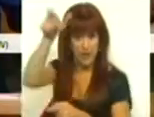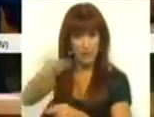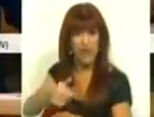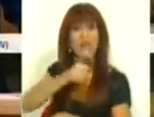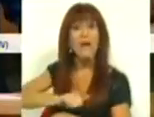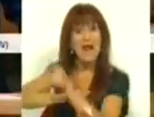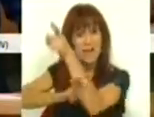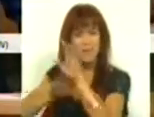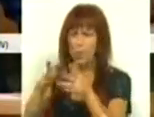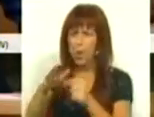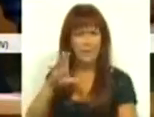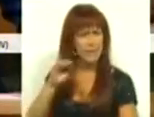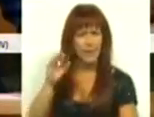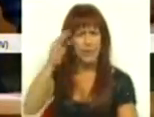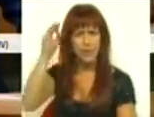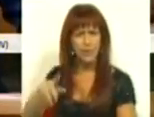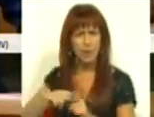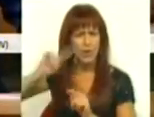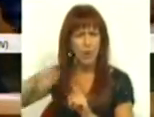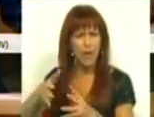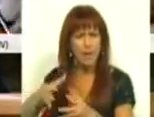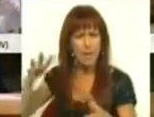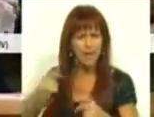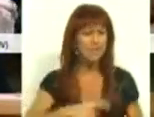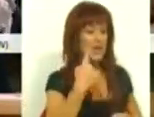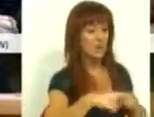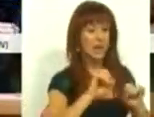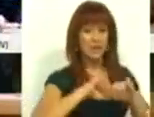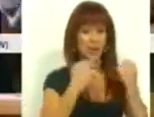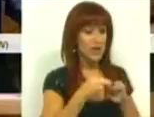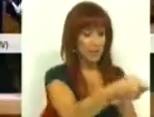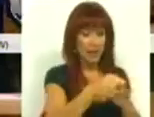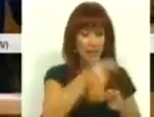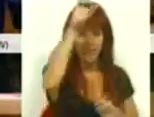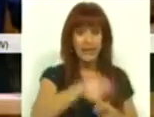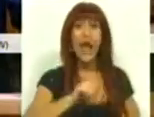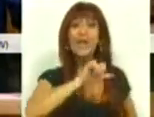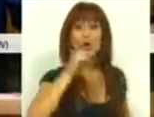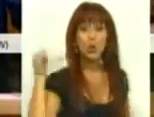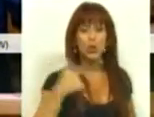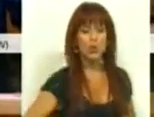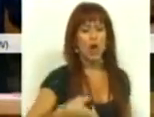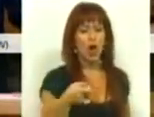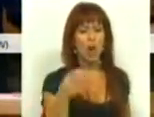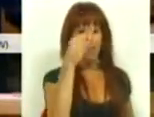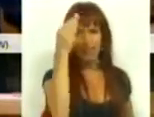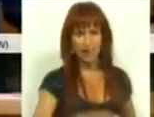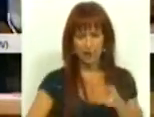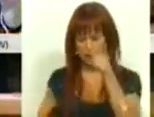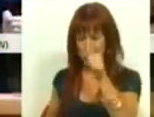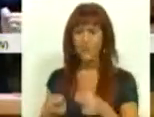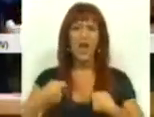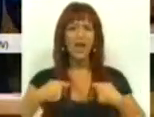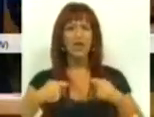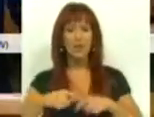barra vermelha, quase a 10% ao ano. As prestações sociais, barra azul, 9%.